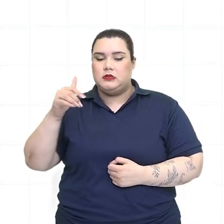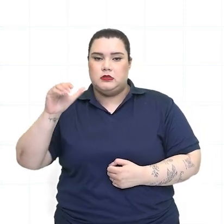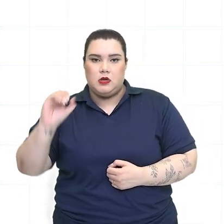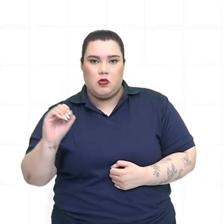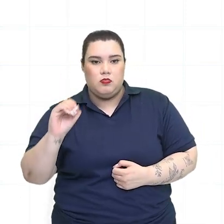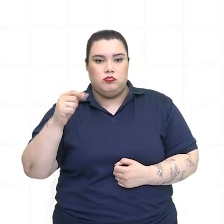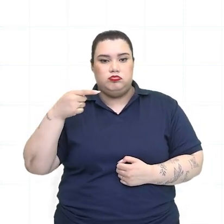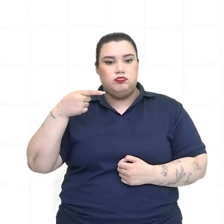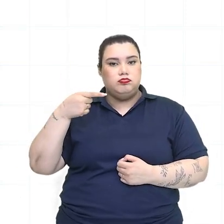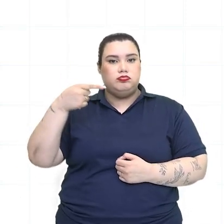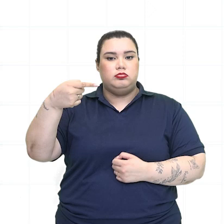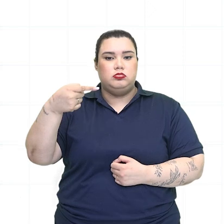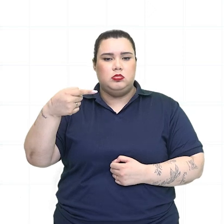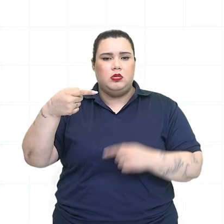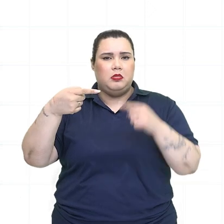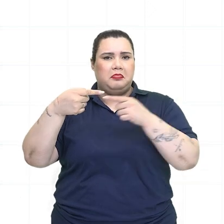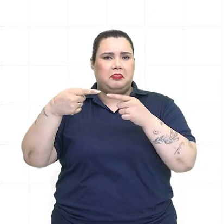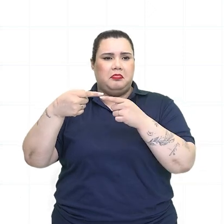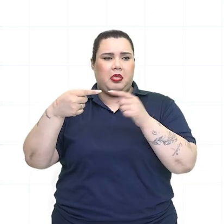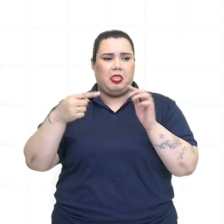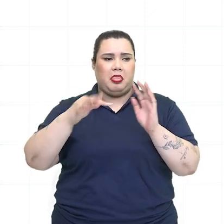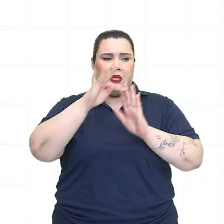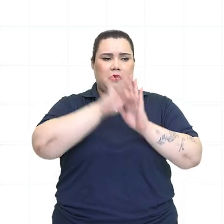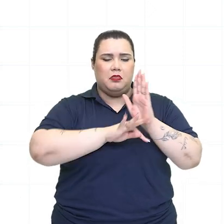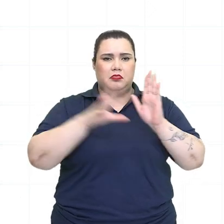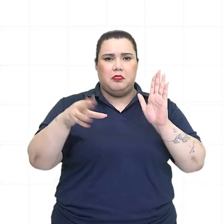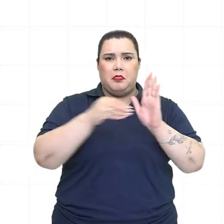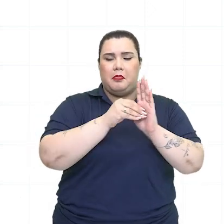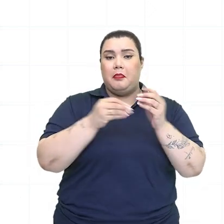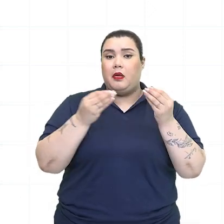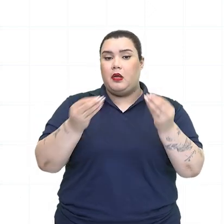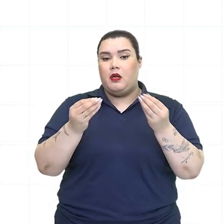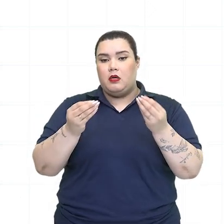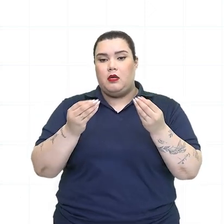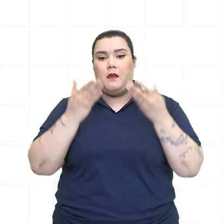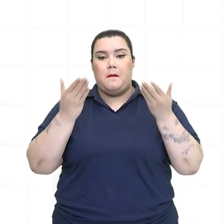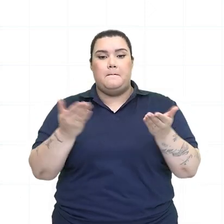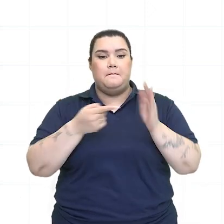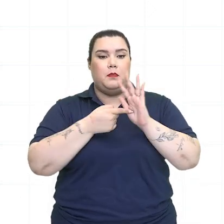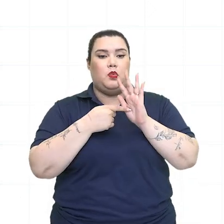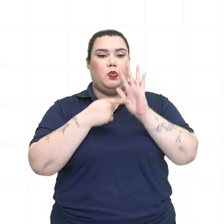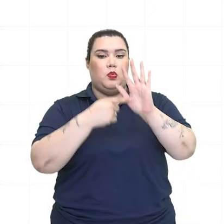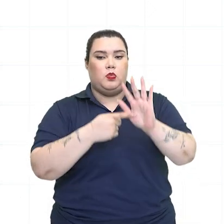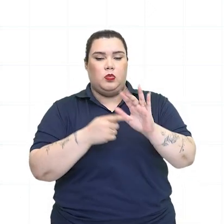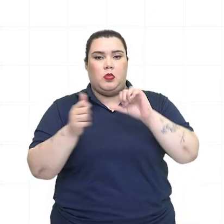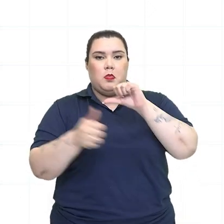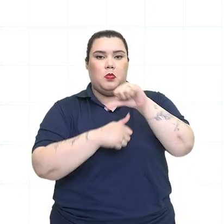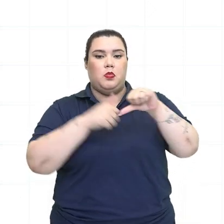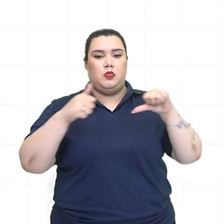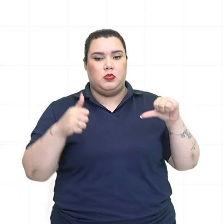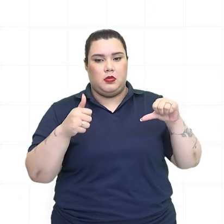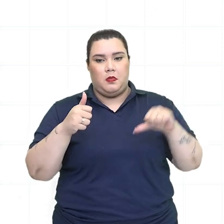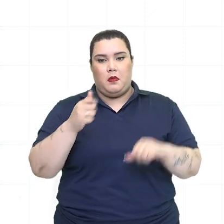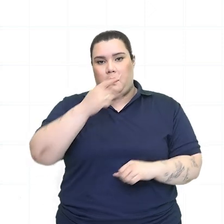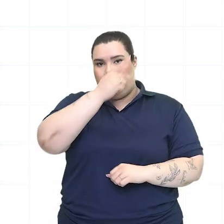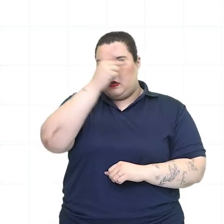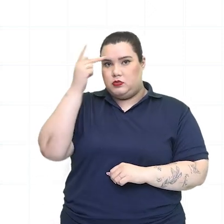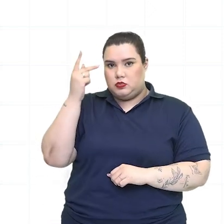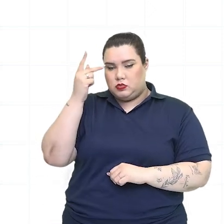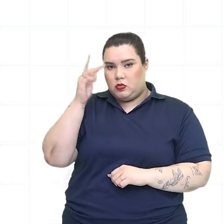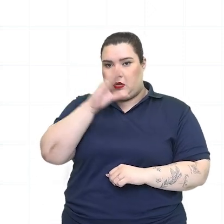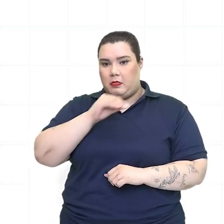travessão dentro de um texto? Serve para indicar mudança de interlocutor e